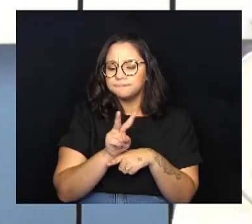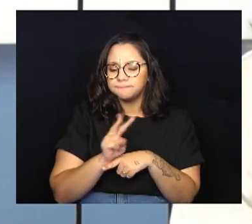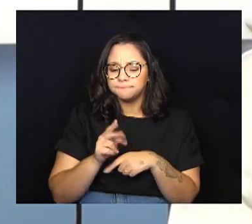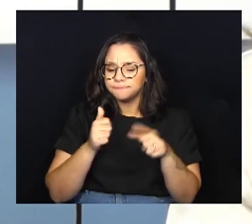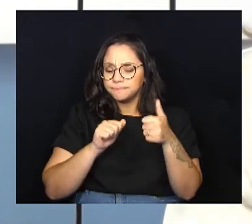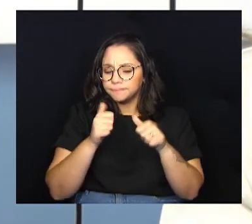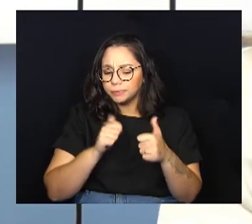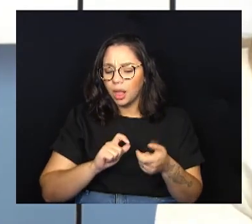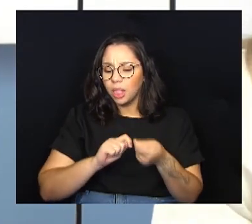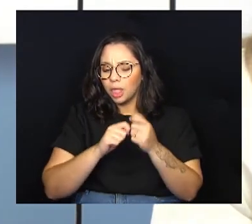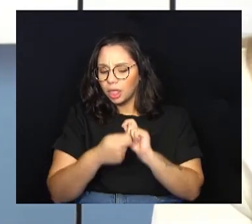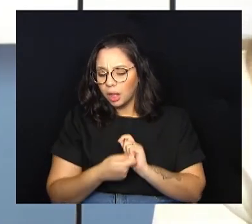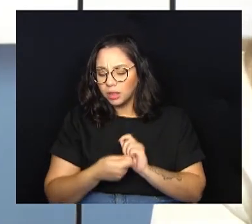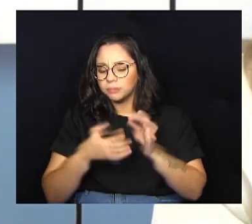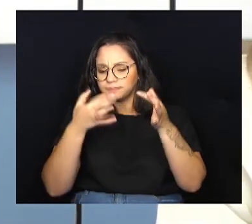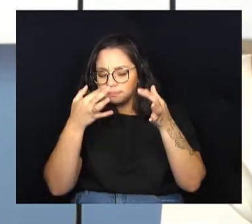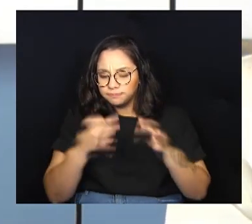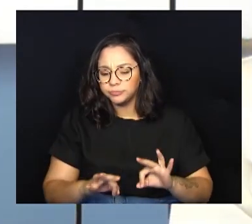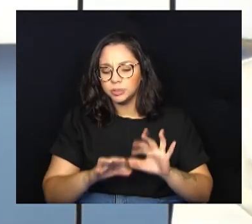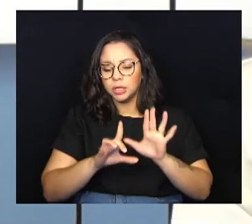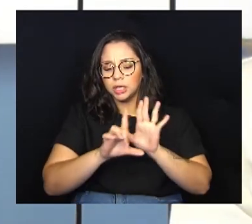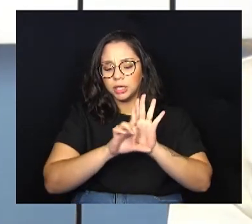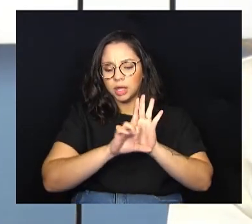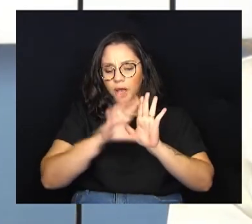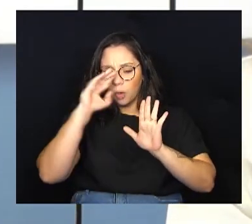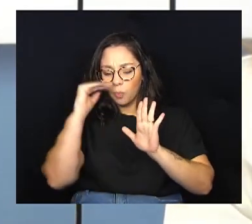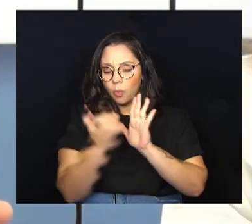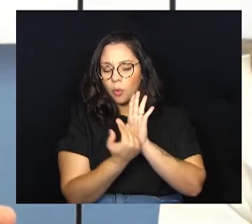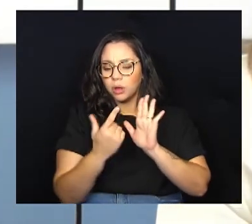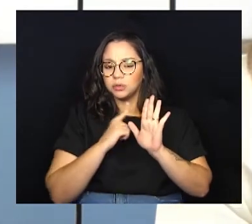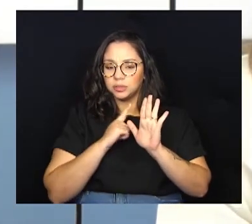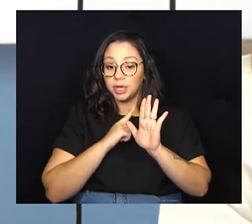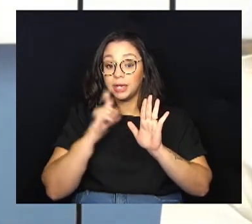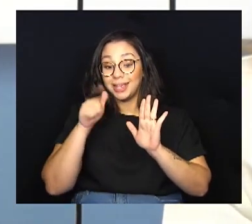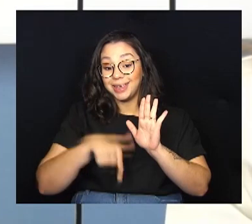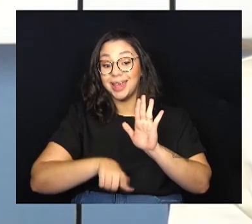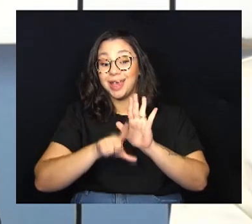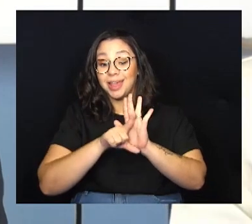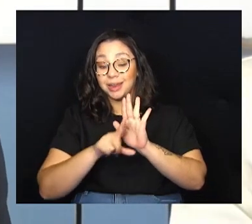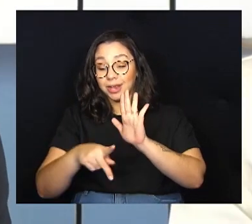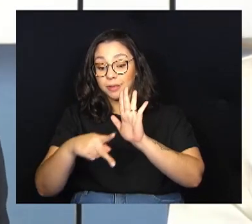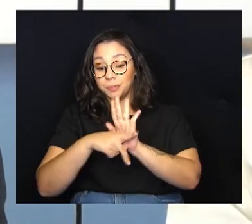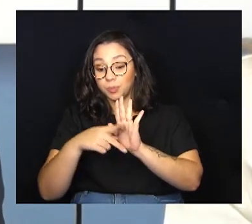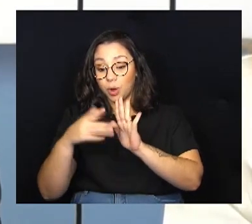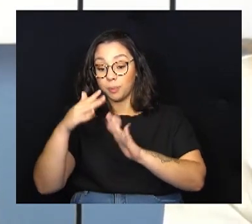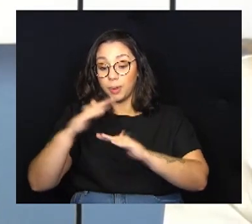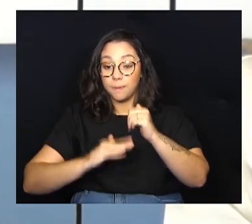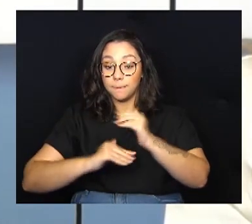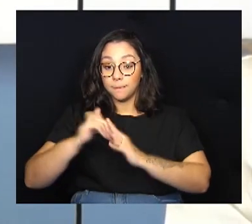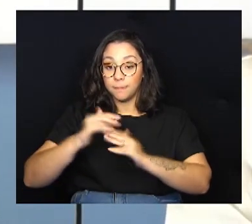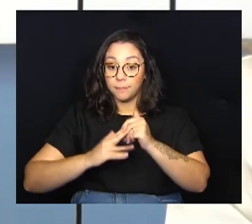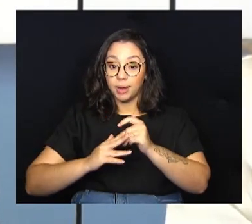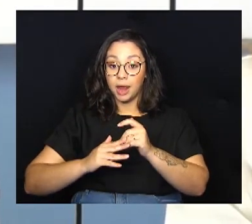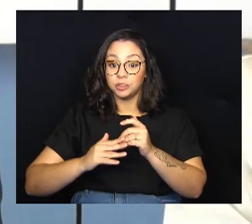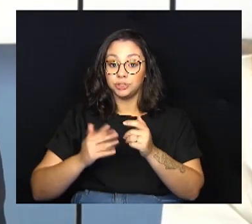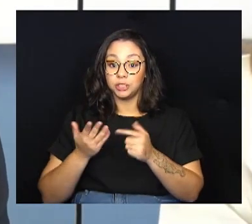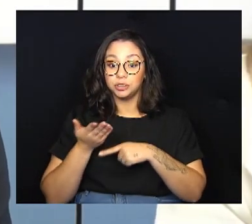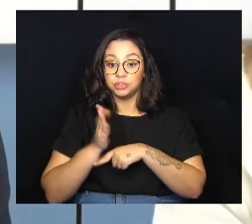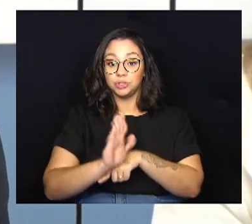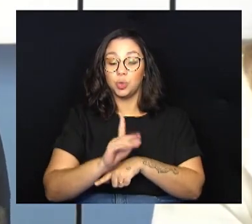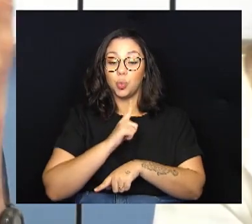o Vinícius Marinatti, que é psicólogo da FEBRACT. Seja bem-vindo, Vinícius, que é a Federação Brasileira de Comunidades